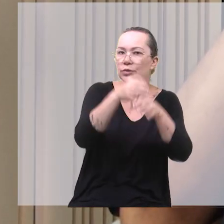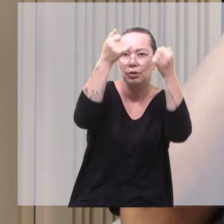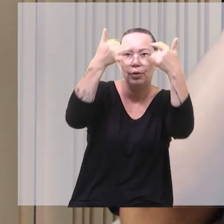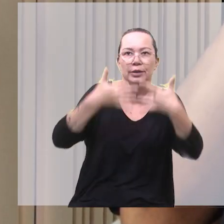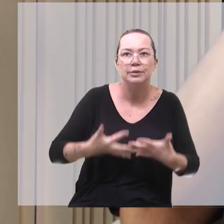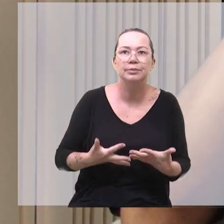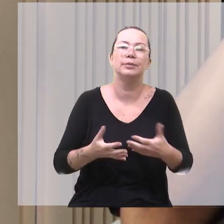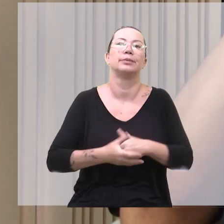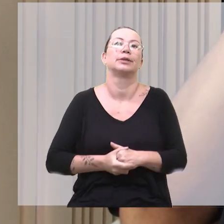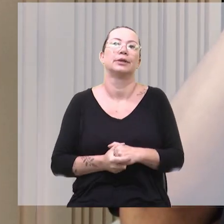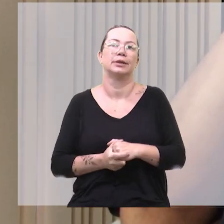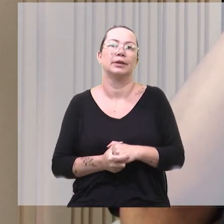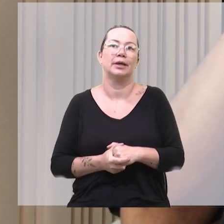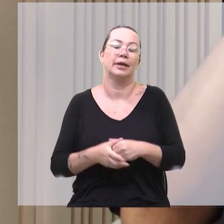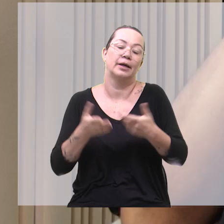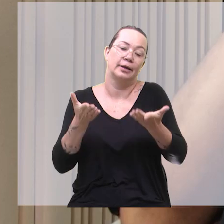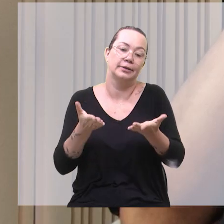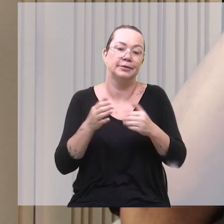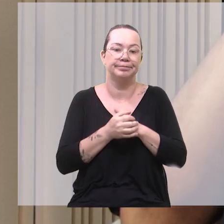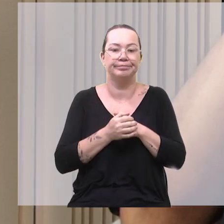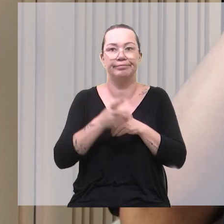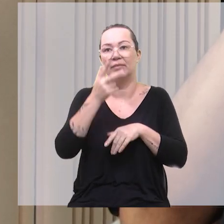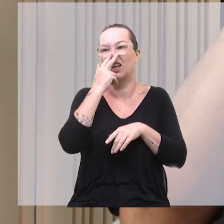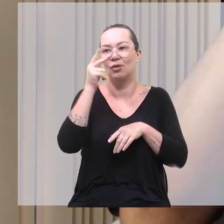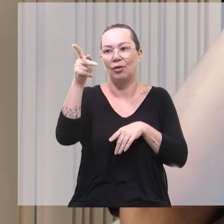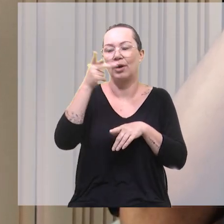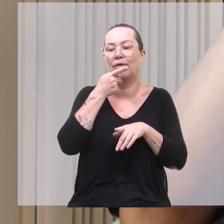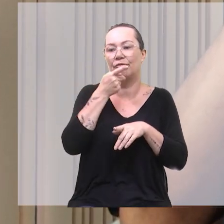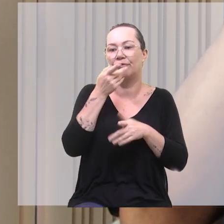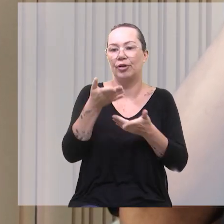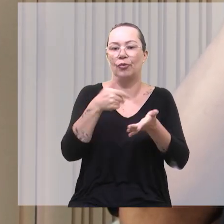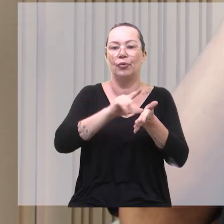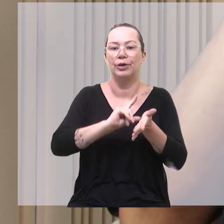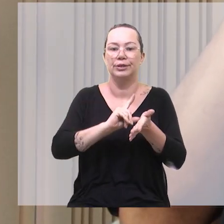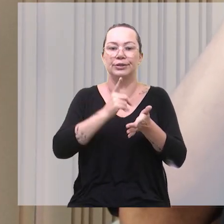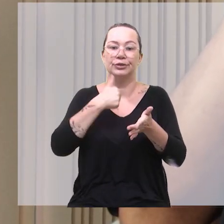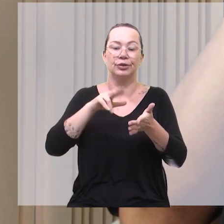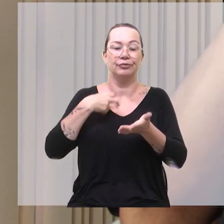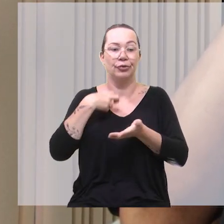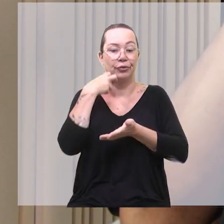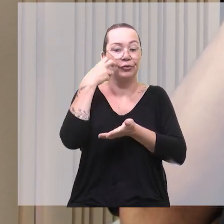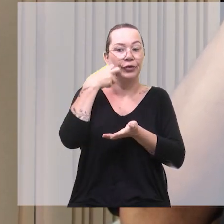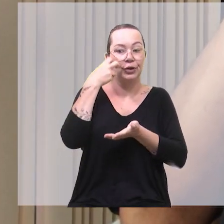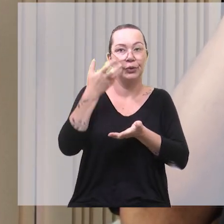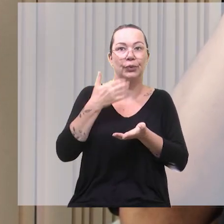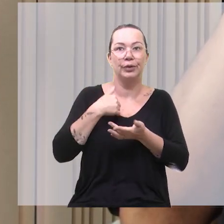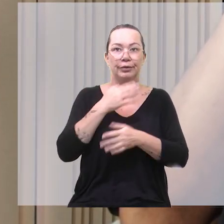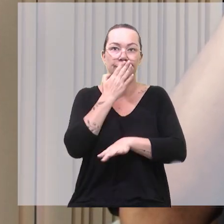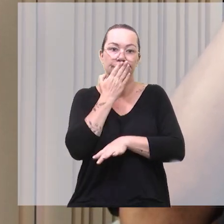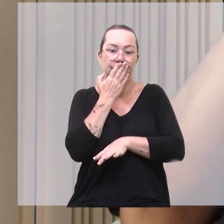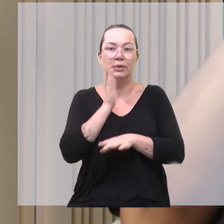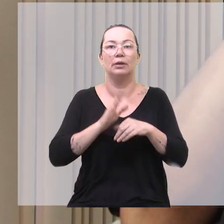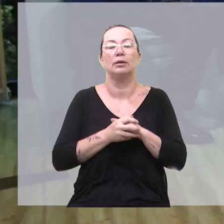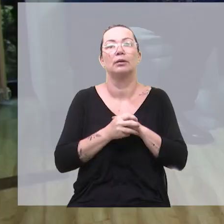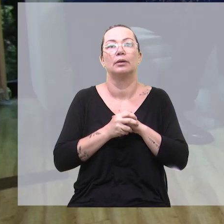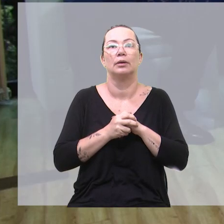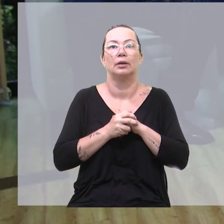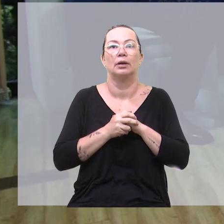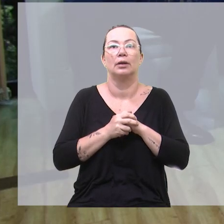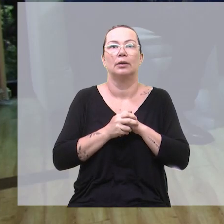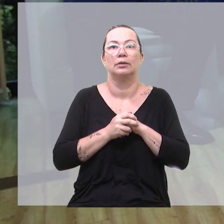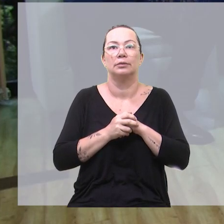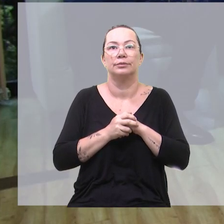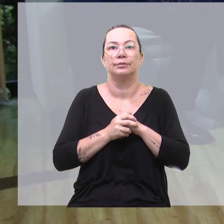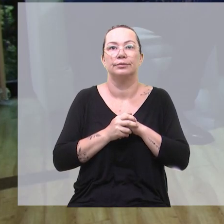tal. Aí a gente passa, né, que nem disse a colega, a gente fica constrangido e tem que se calar.